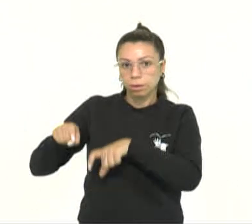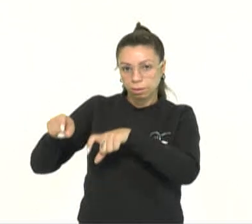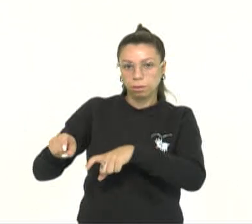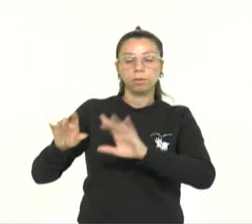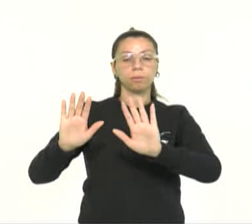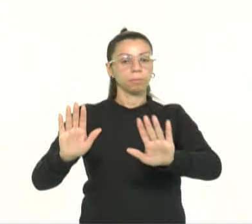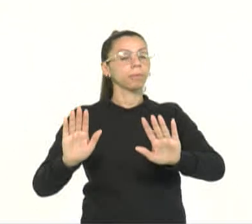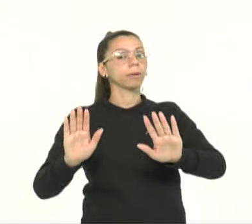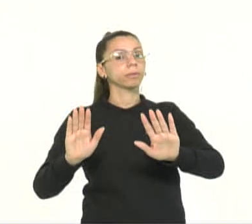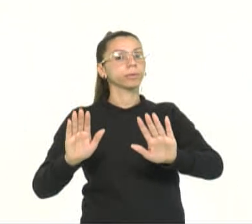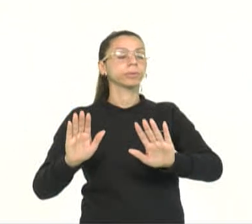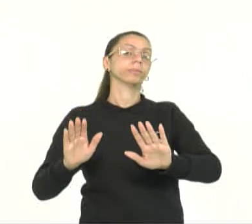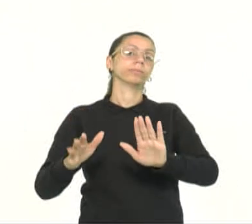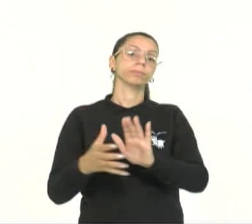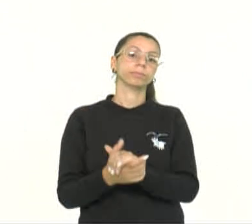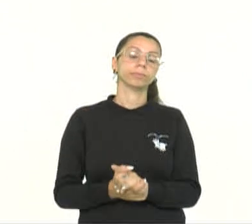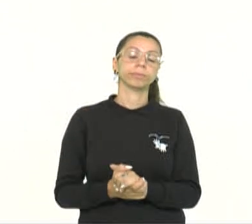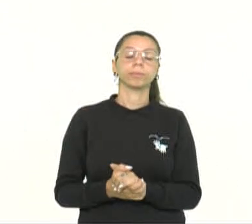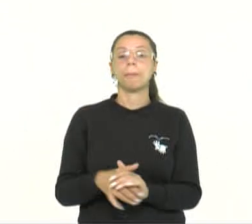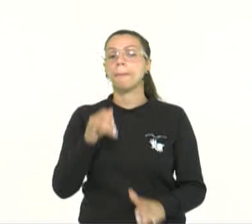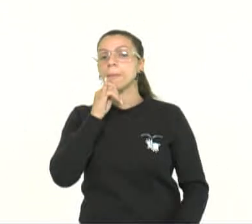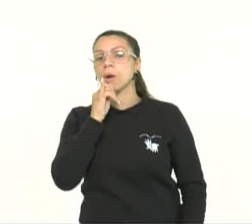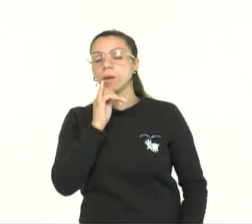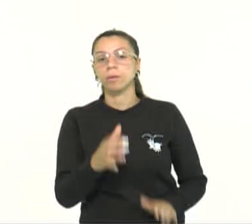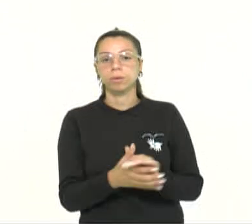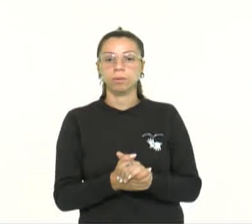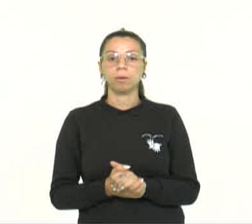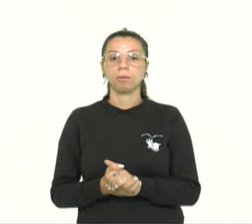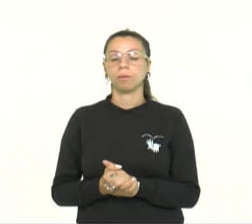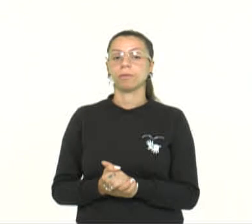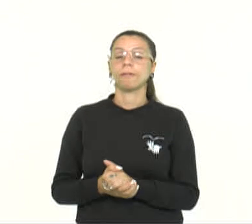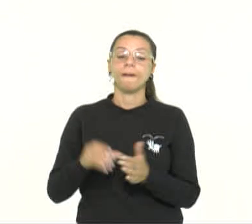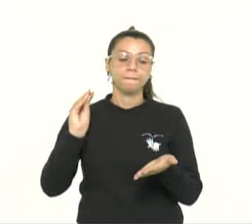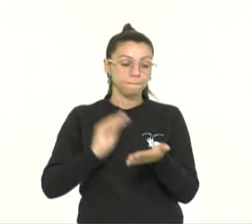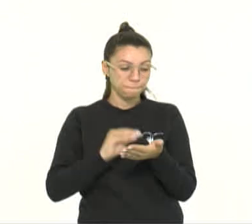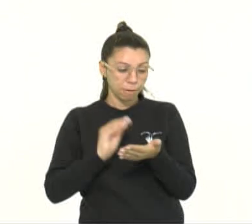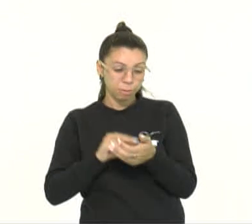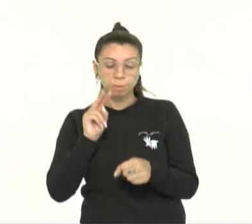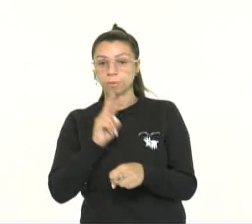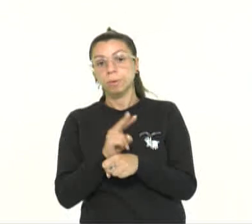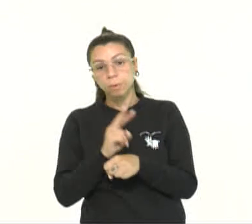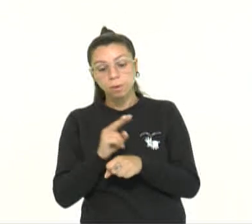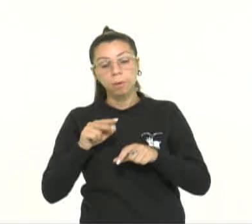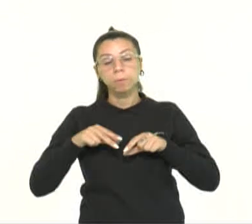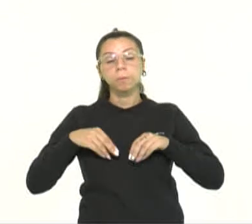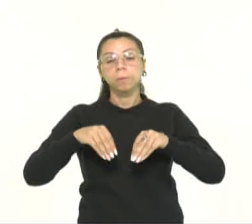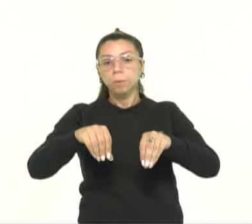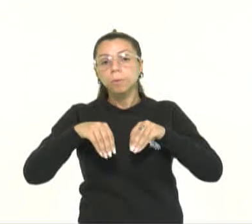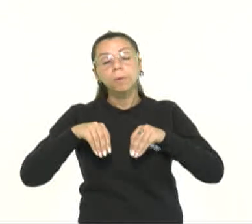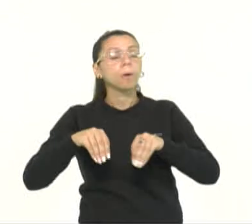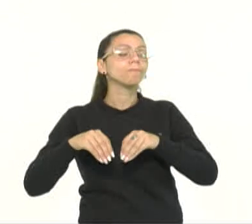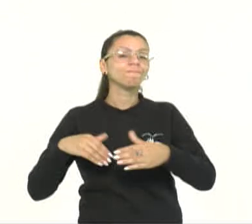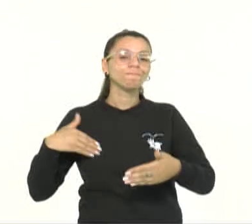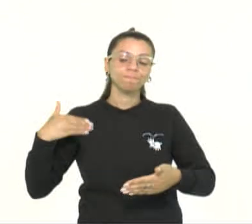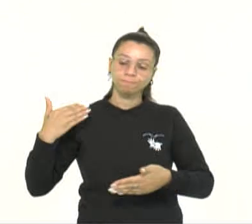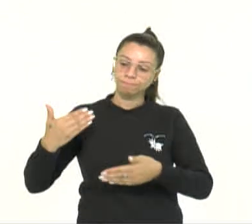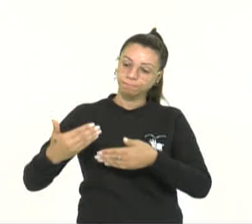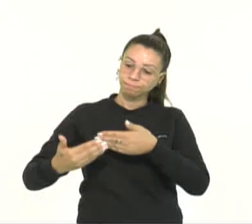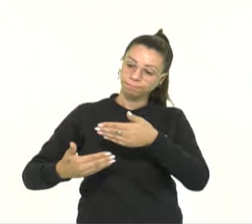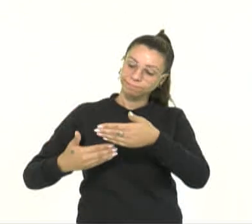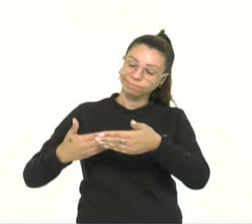No entanto, a má utilização e a não conservação do solo faz com que eles, ao longo do tempo, se